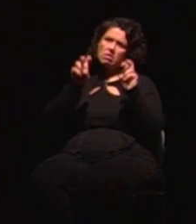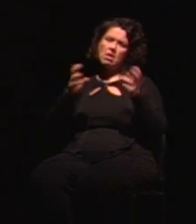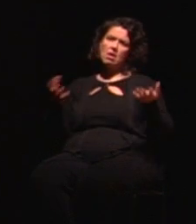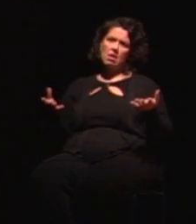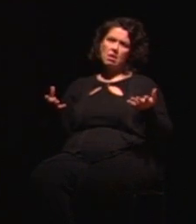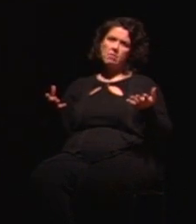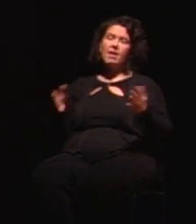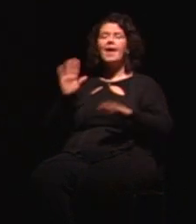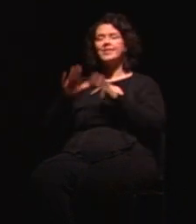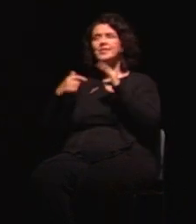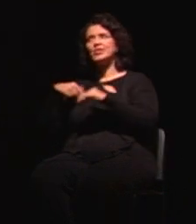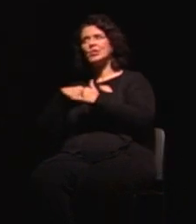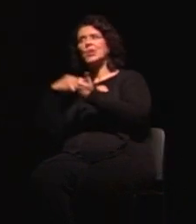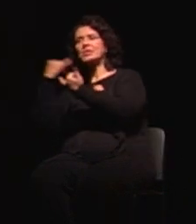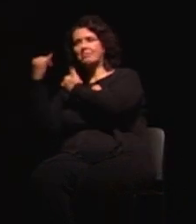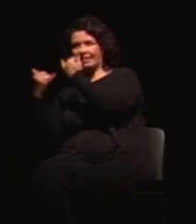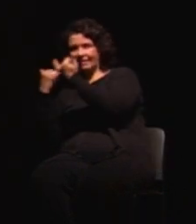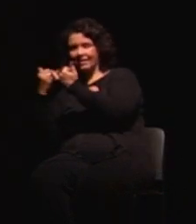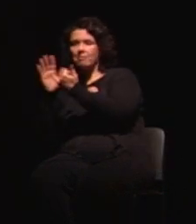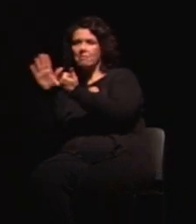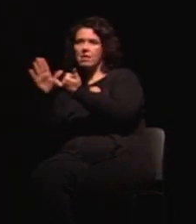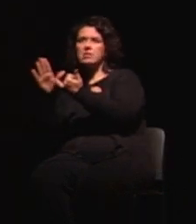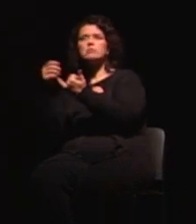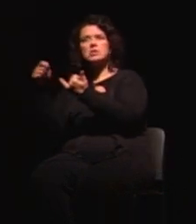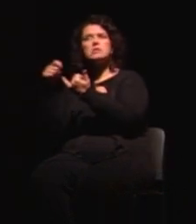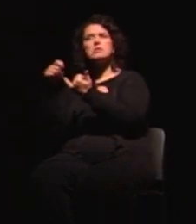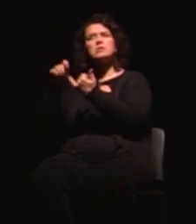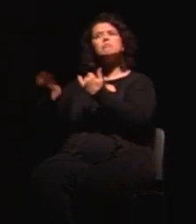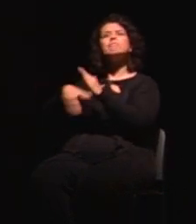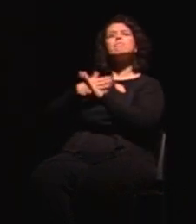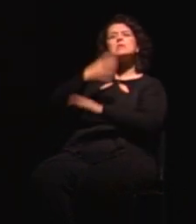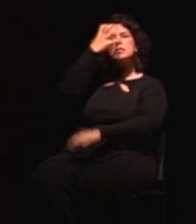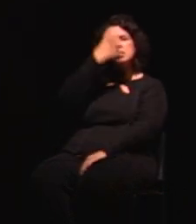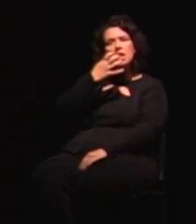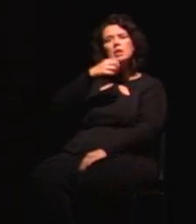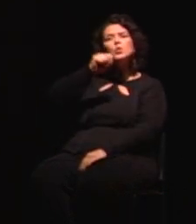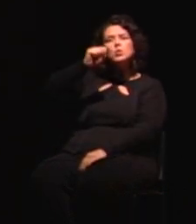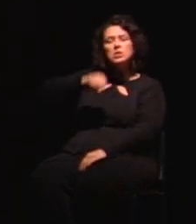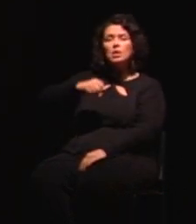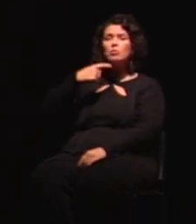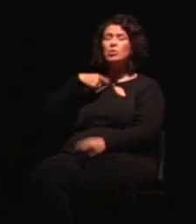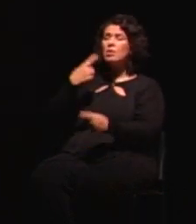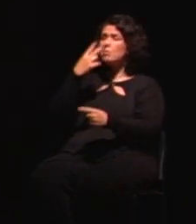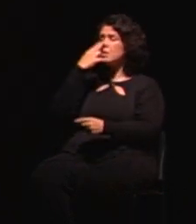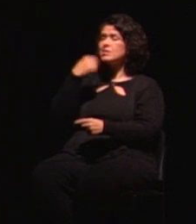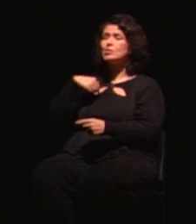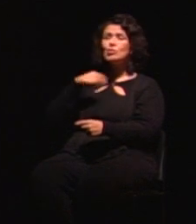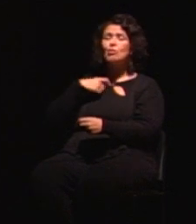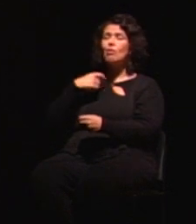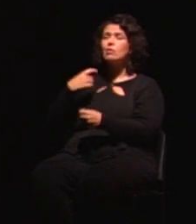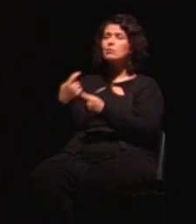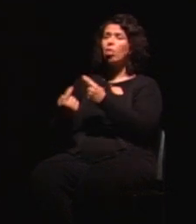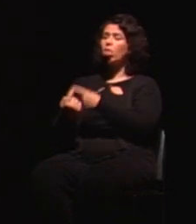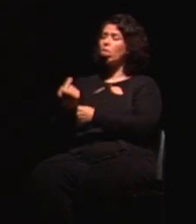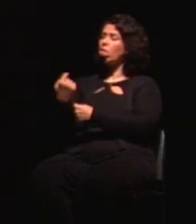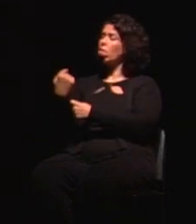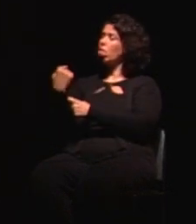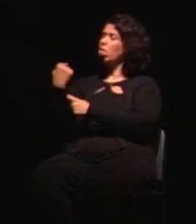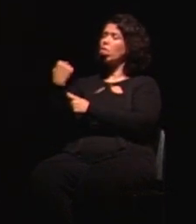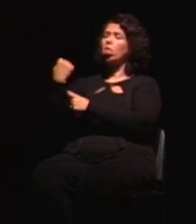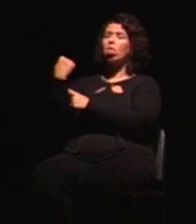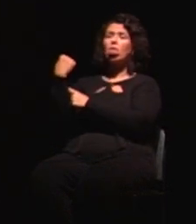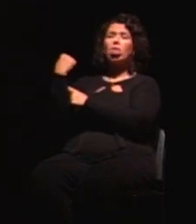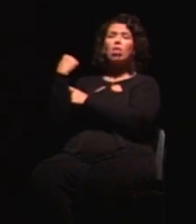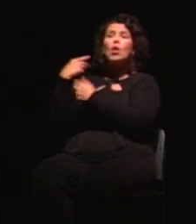Mesmo na brincadeira, a gente falar sério, porque nós estamos retrocedendo numa série de